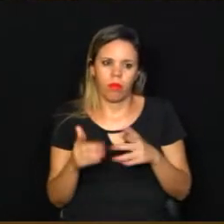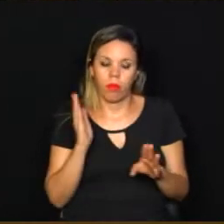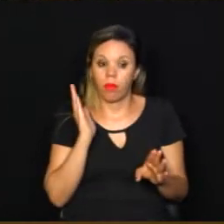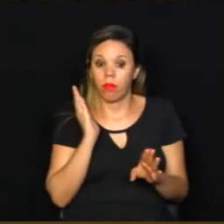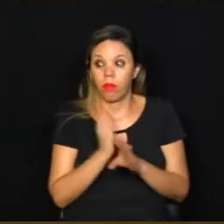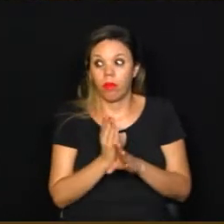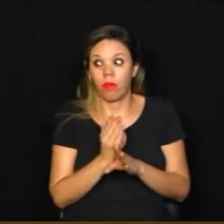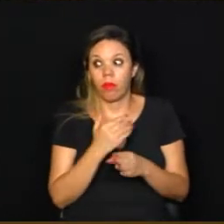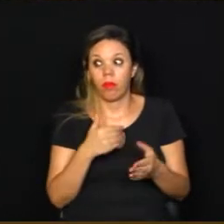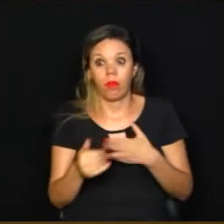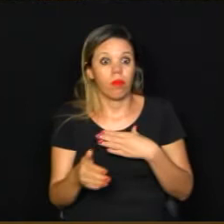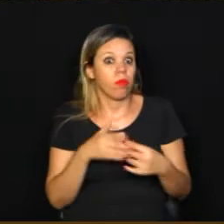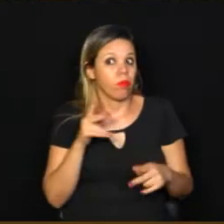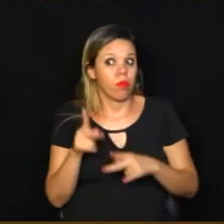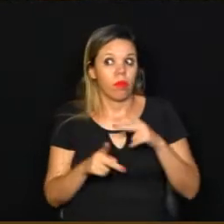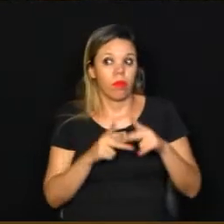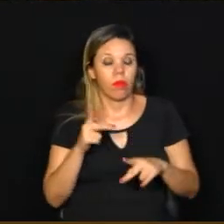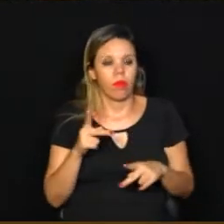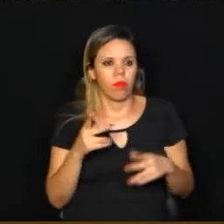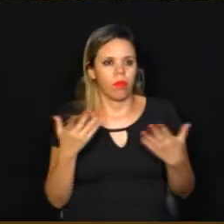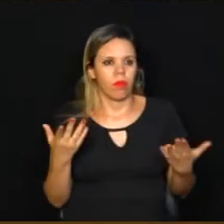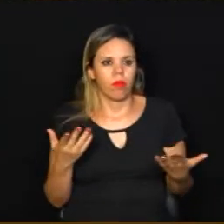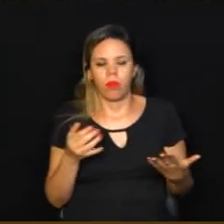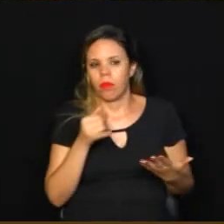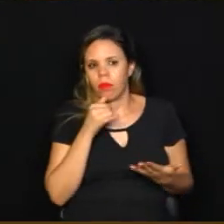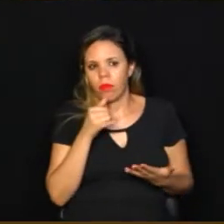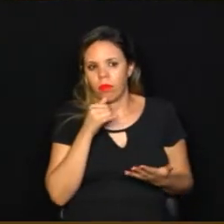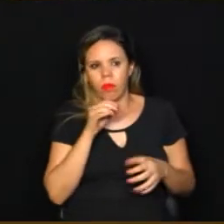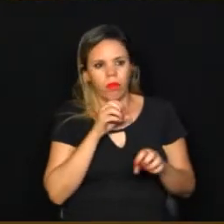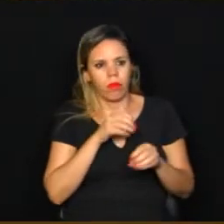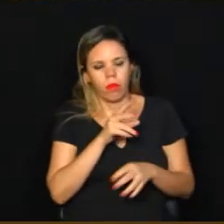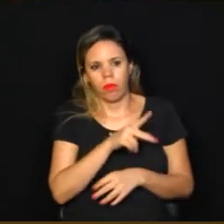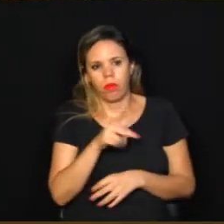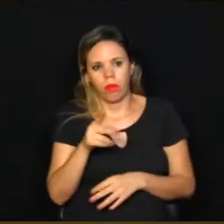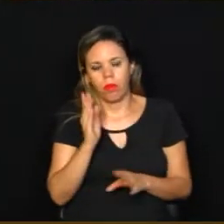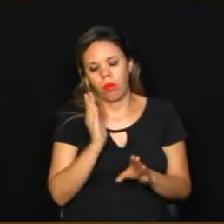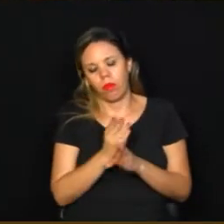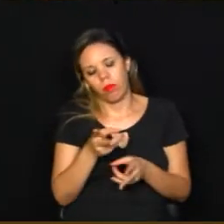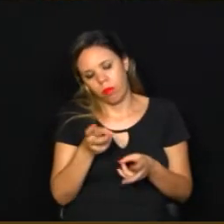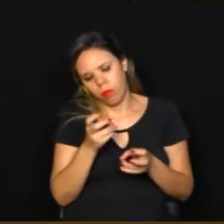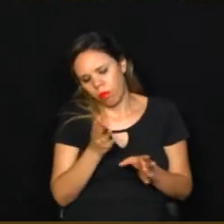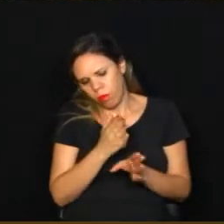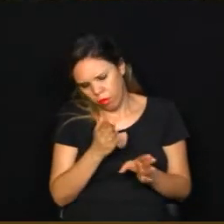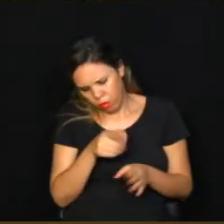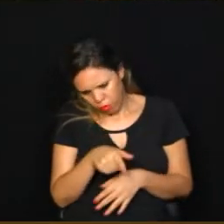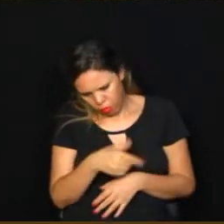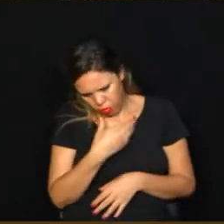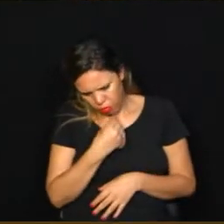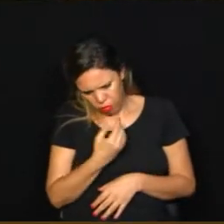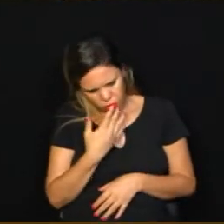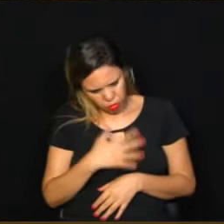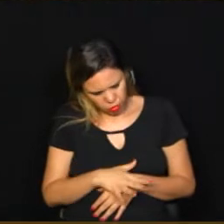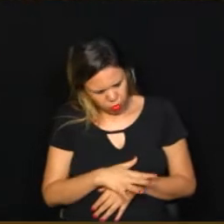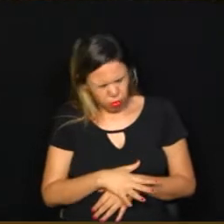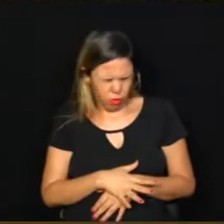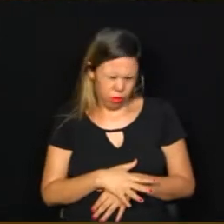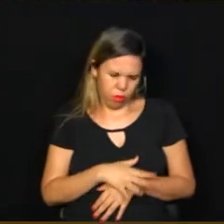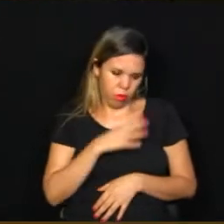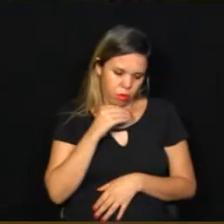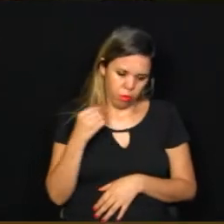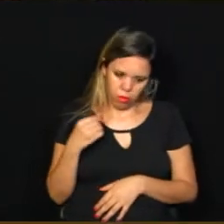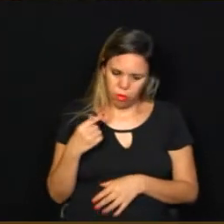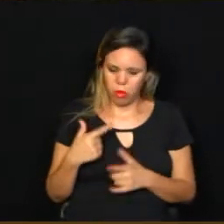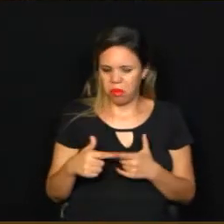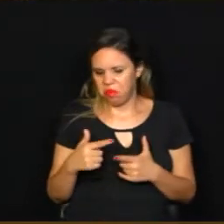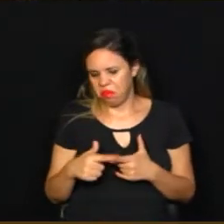por qualquer parceiro da rede. Vamos supor, educação. O professor identificou, viu que uma criança, um adolescente está